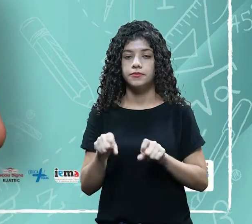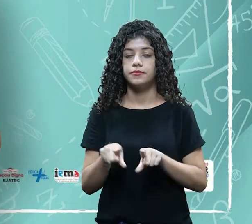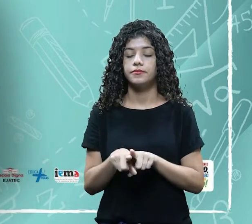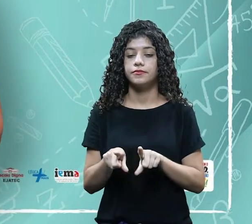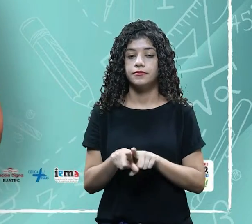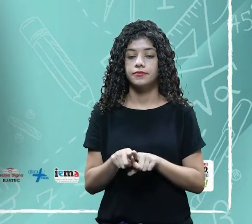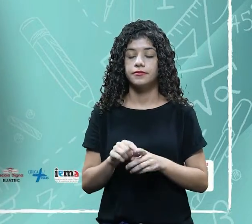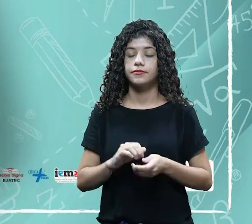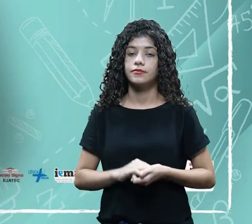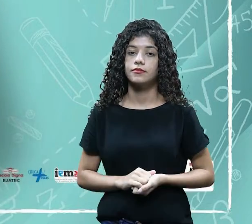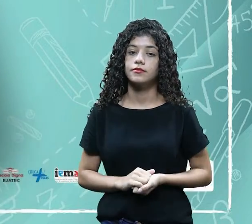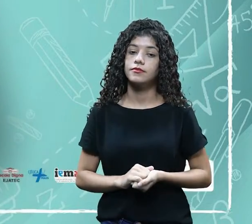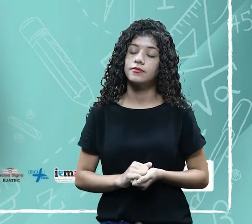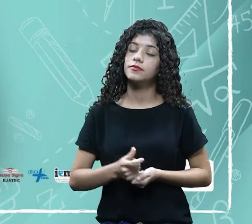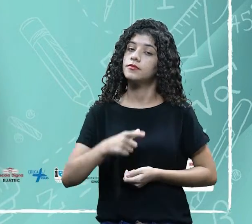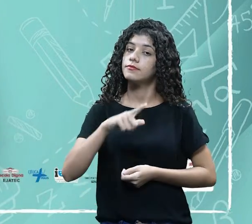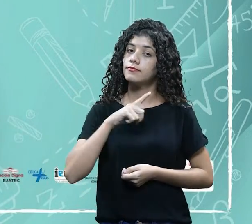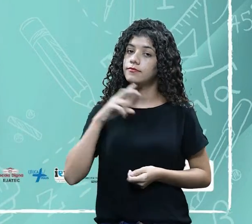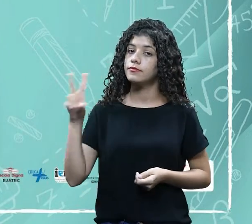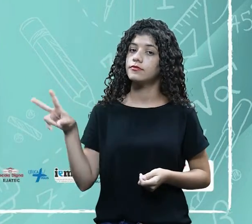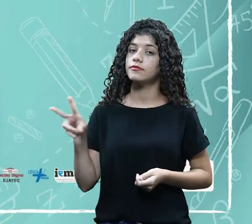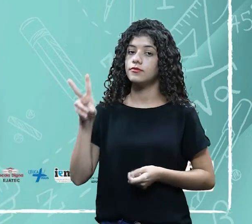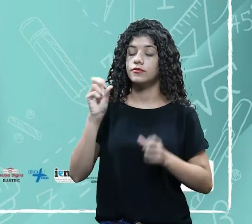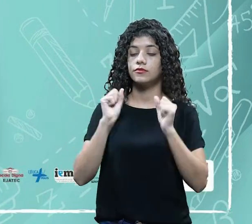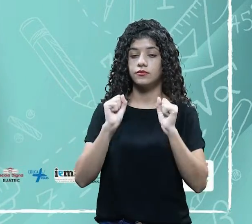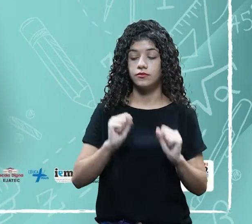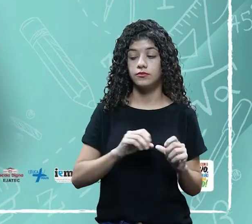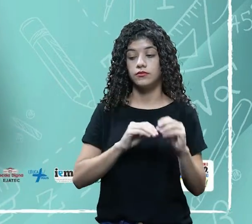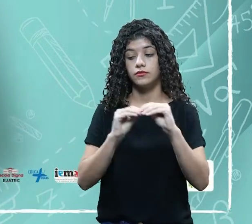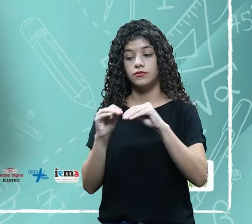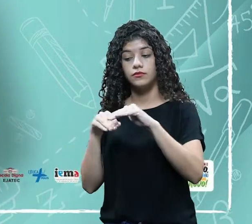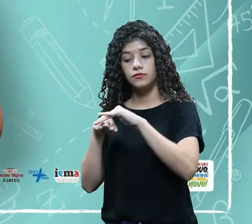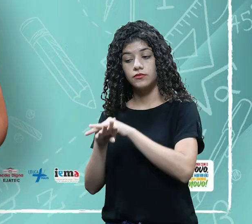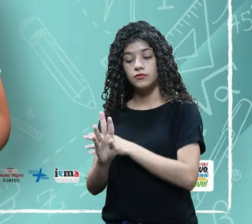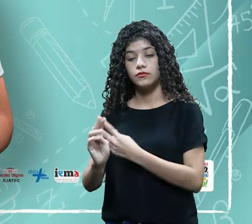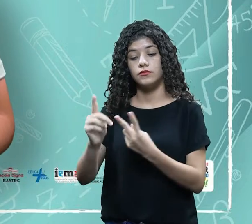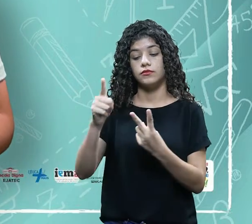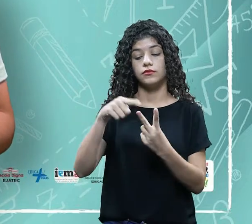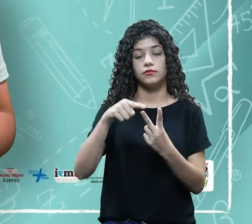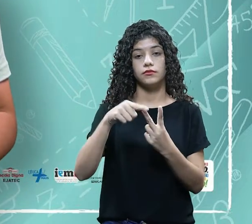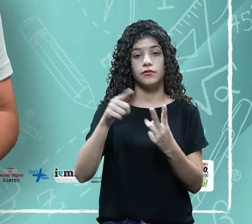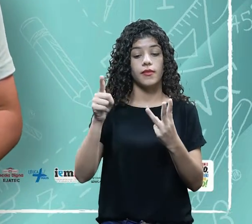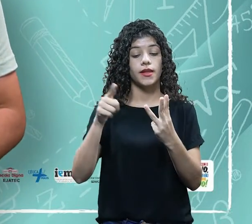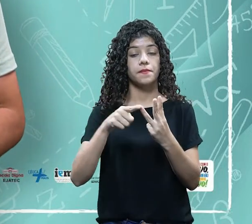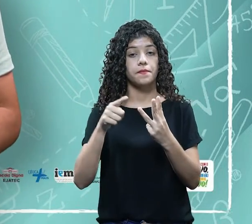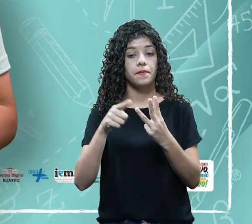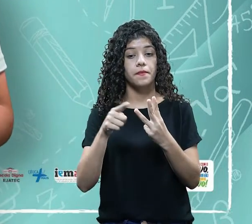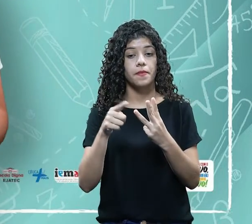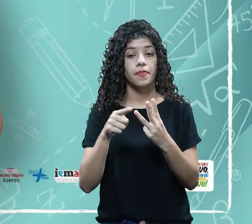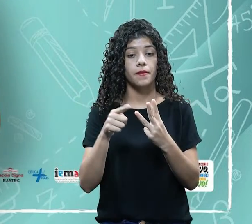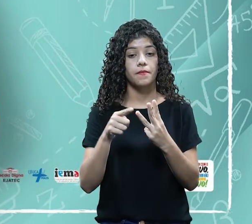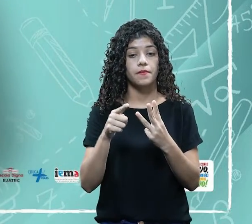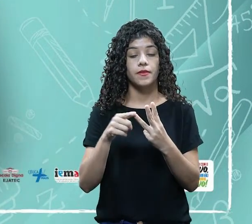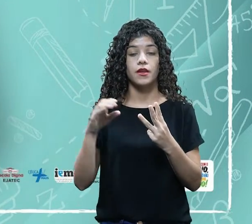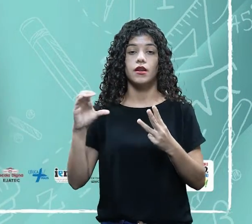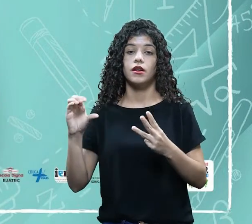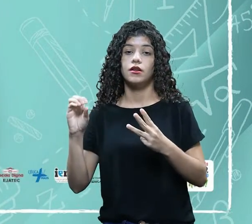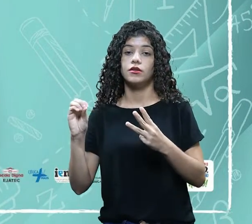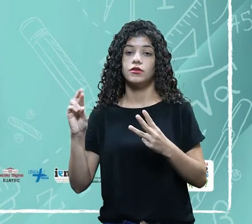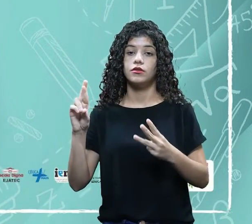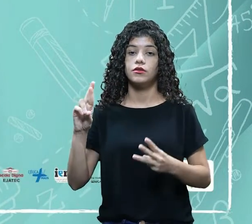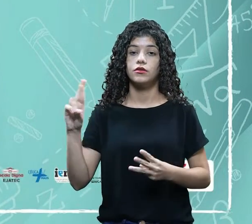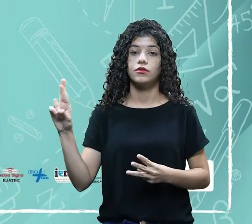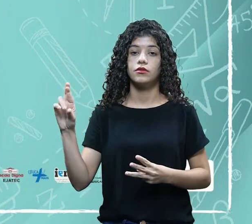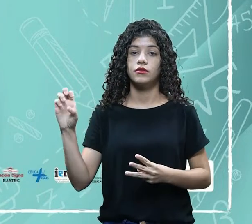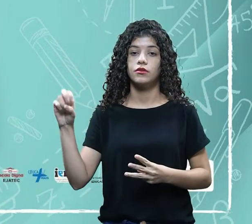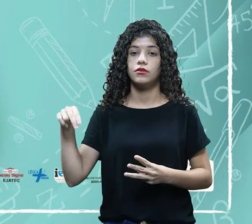com o seu valor secundário, ele vai ser recolhido para o arquivo permanente. Já os arquivos, né, correntes, são